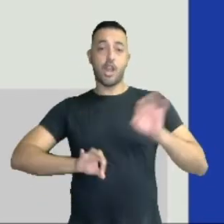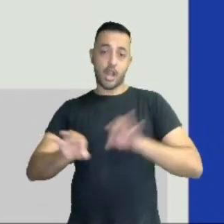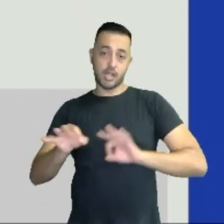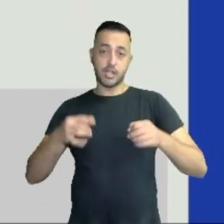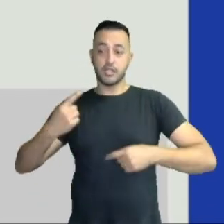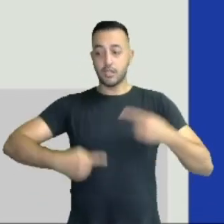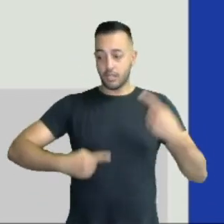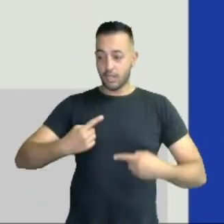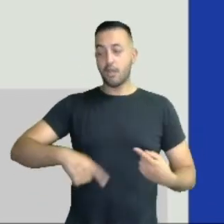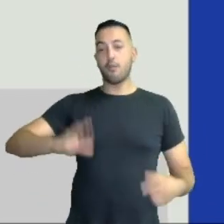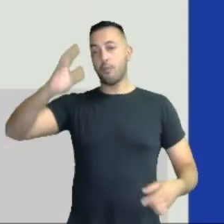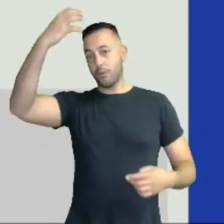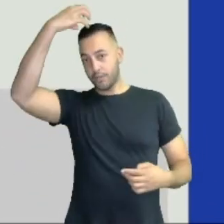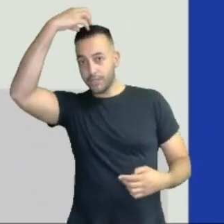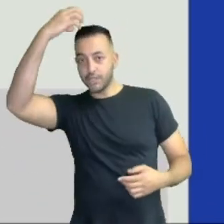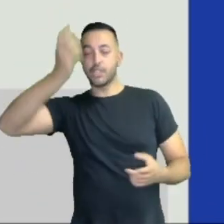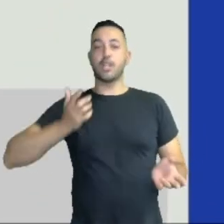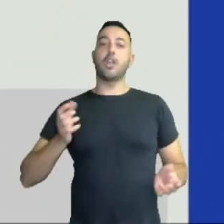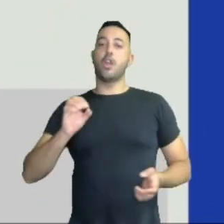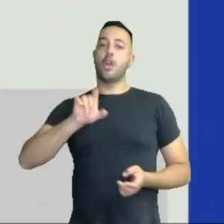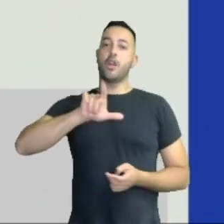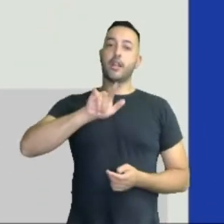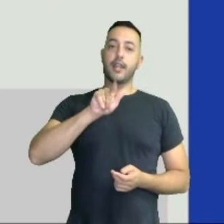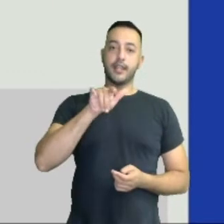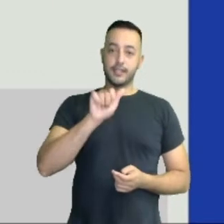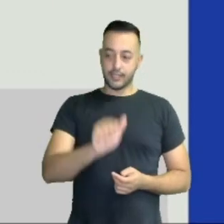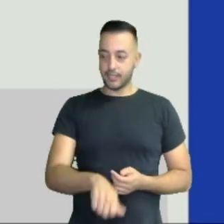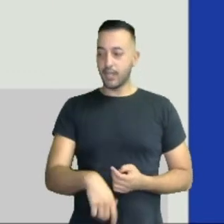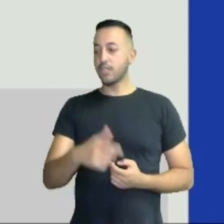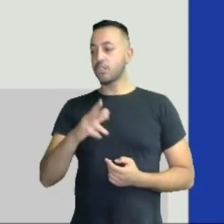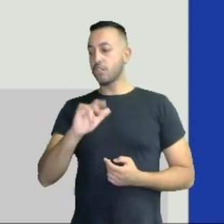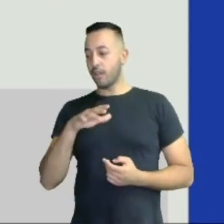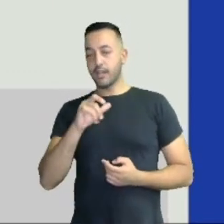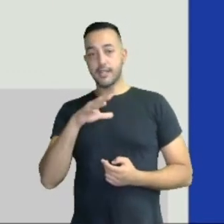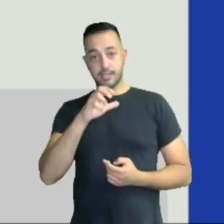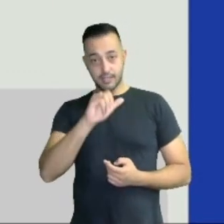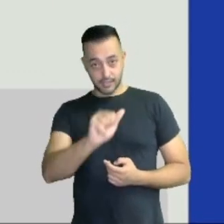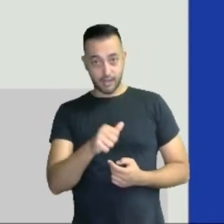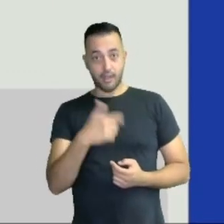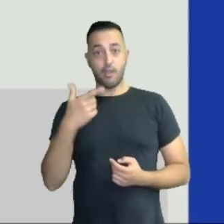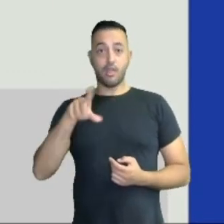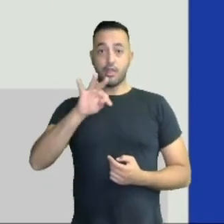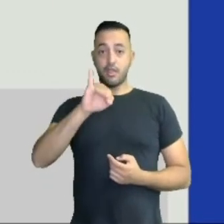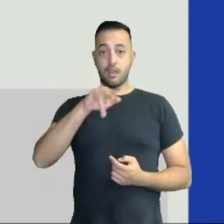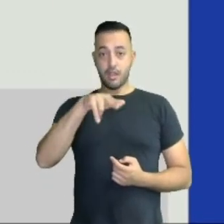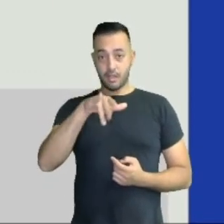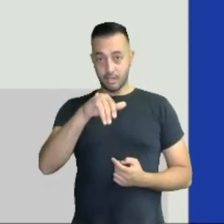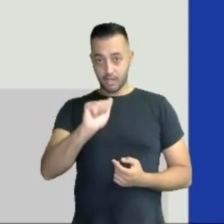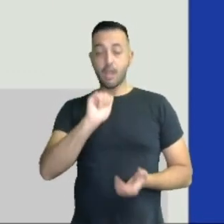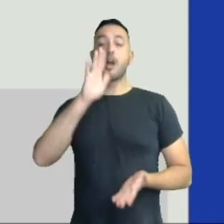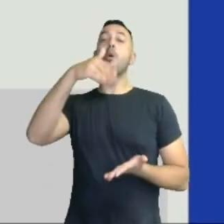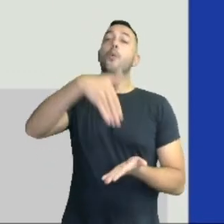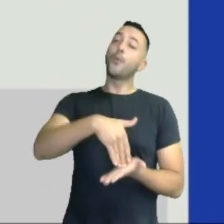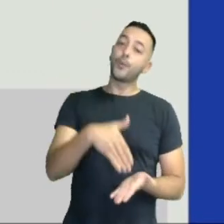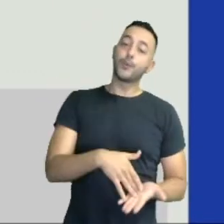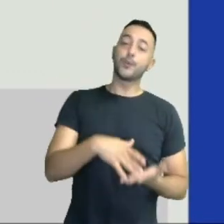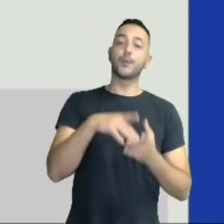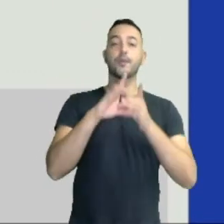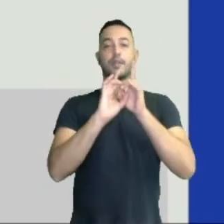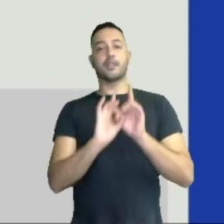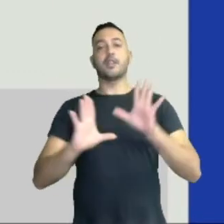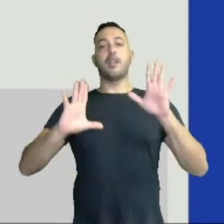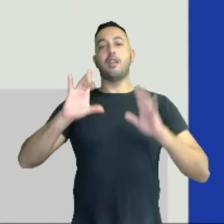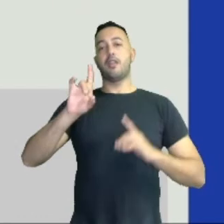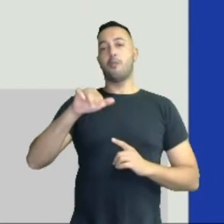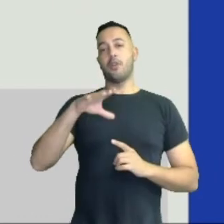política: monarquia, oligarquia, timocracia, tirania e, por último, a